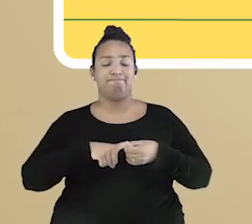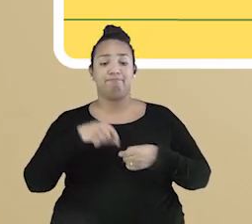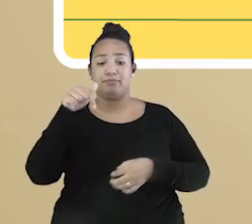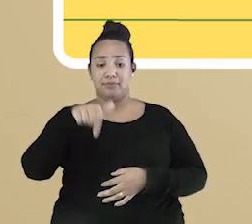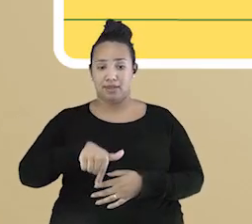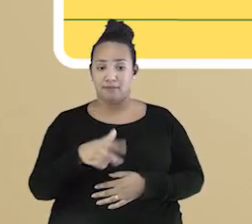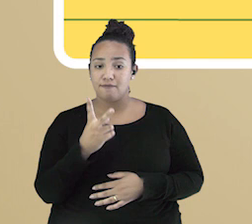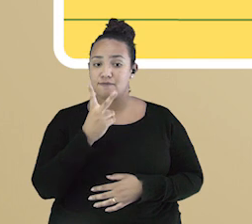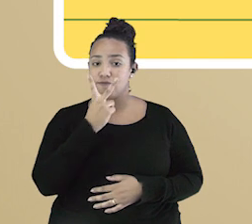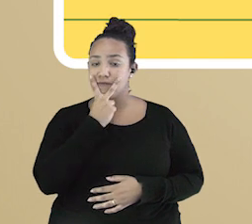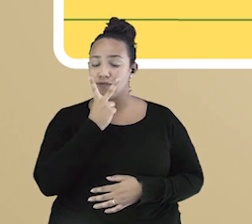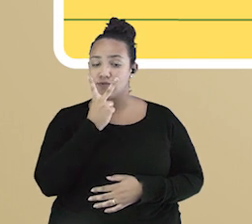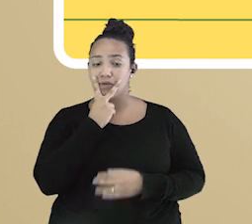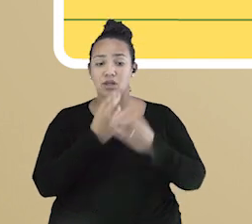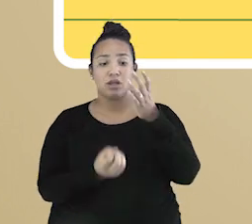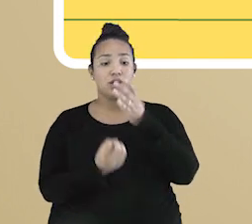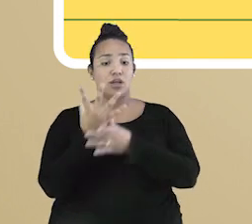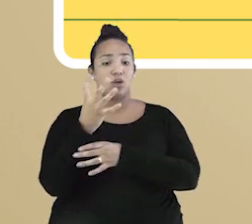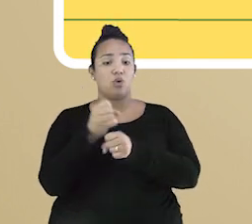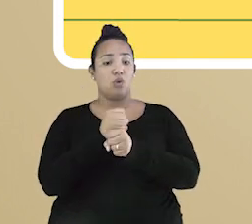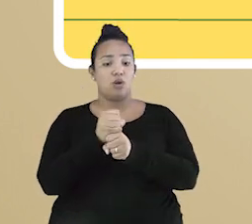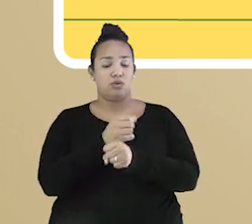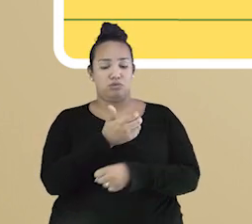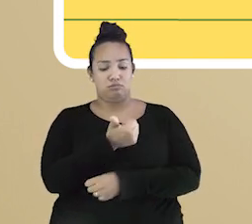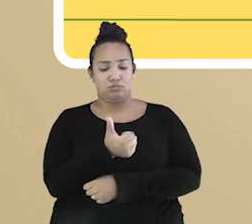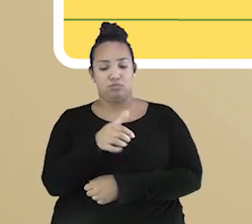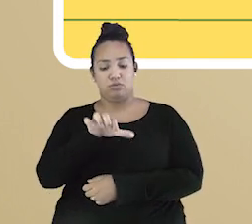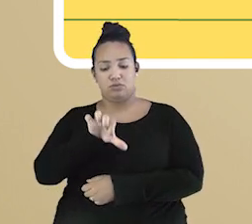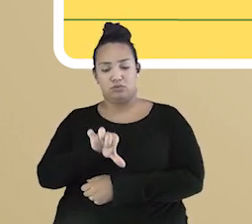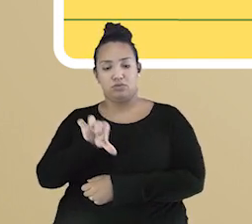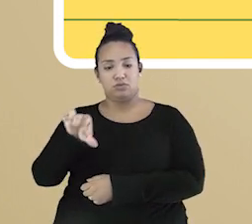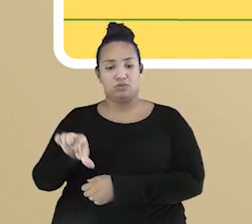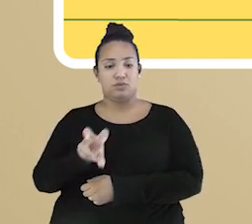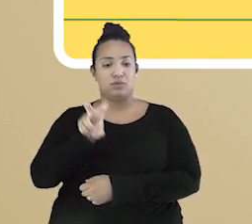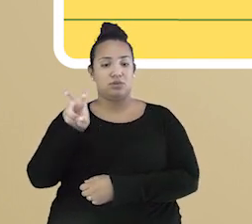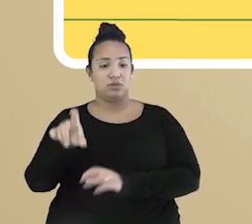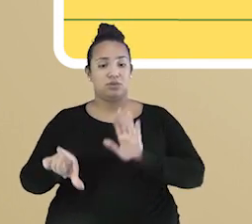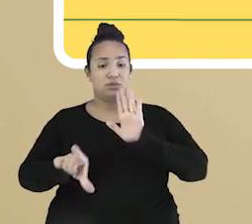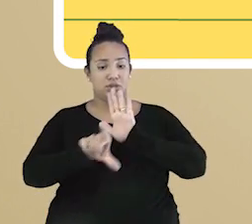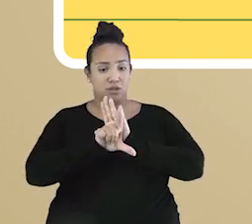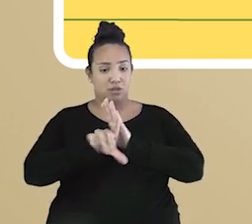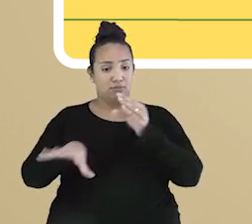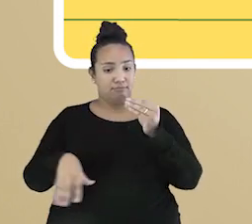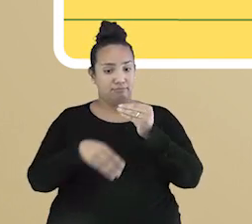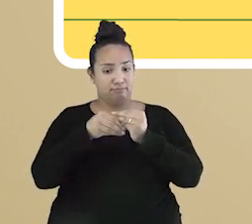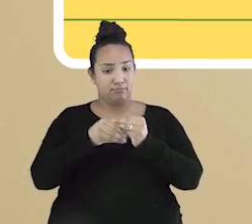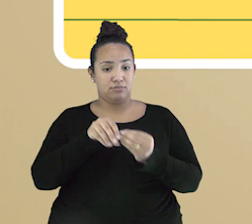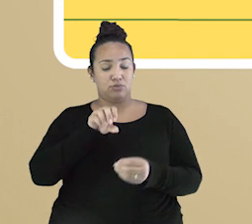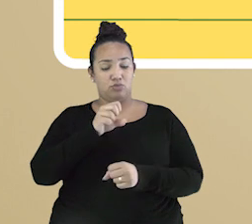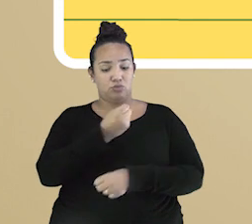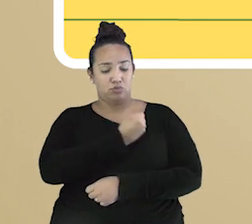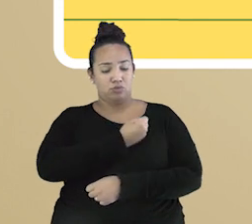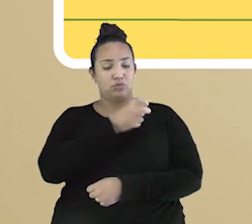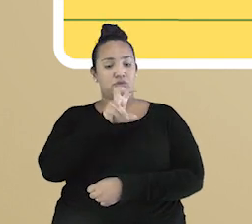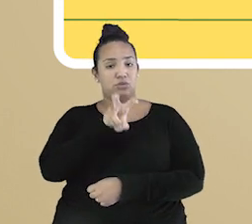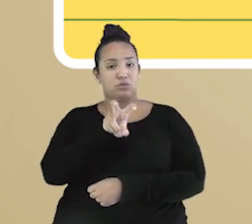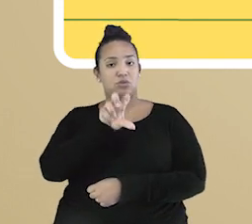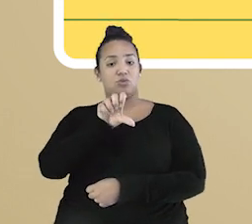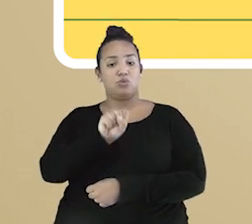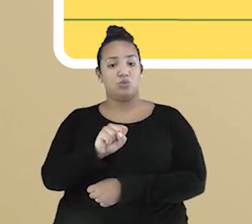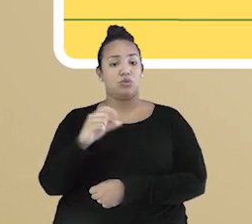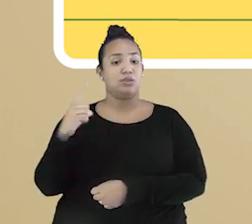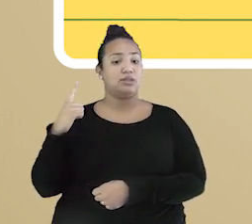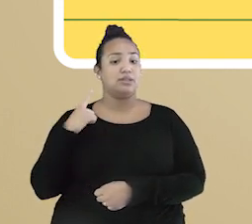metropolitana da Grande Vitória foi criada em 1995 pela Lei Complementar número 58 e ela é composta